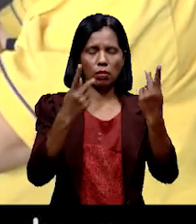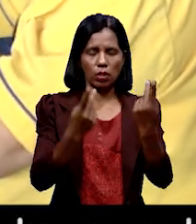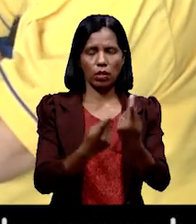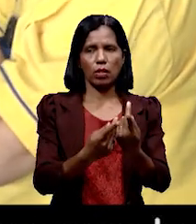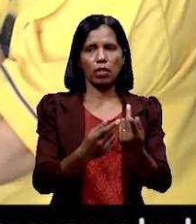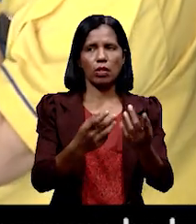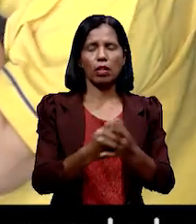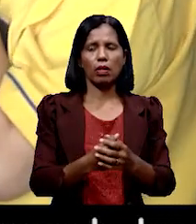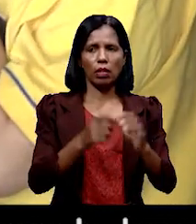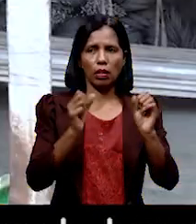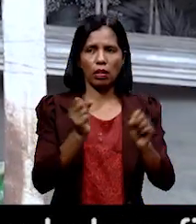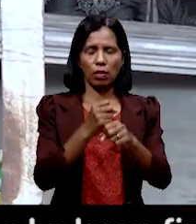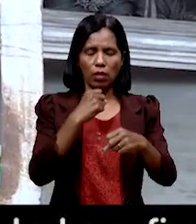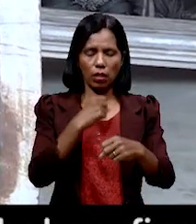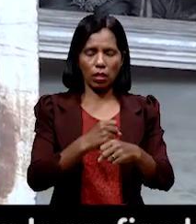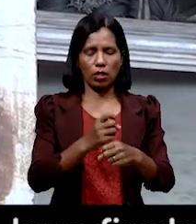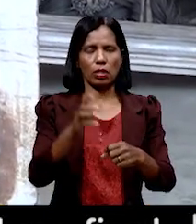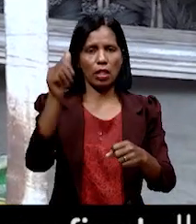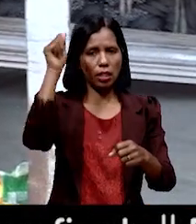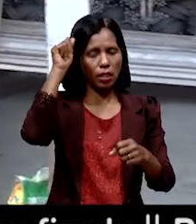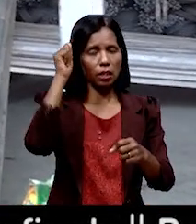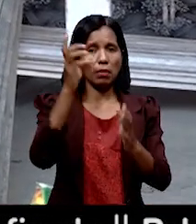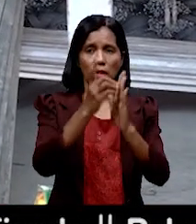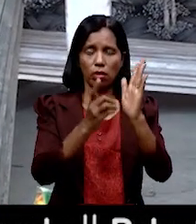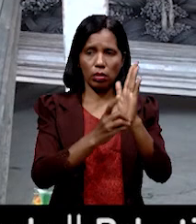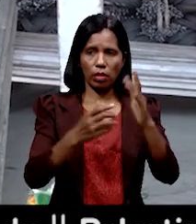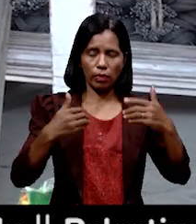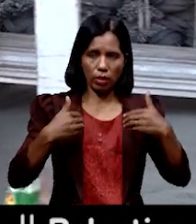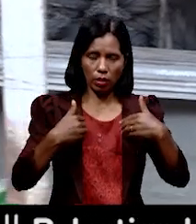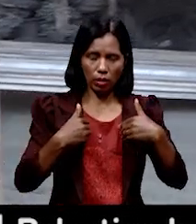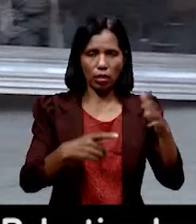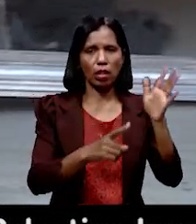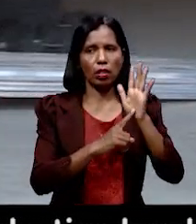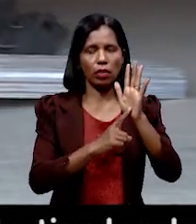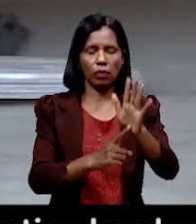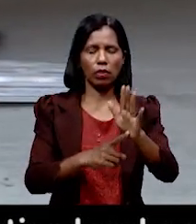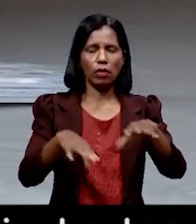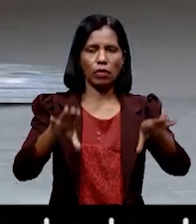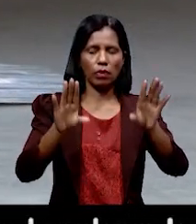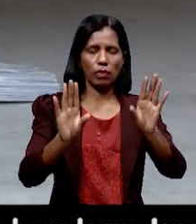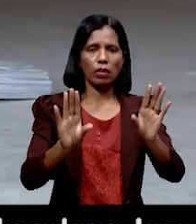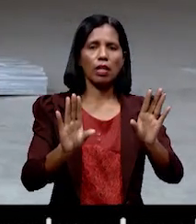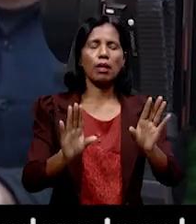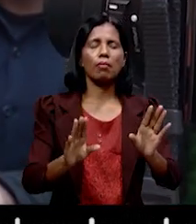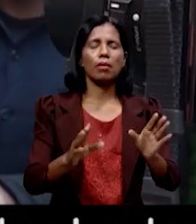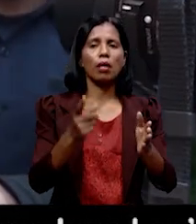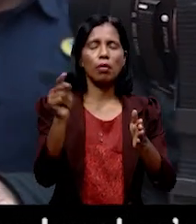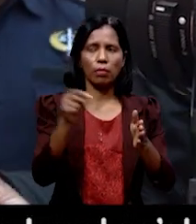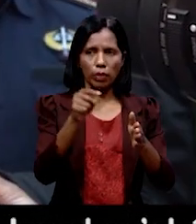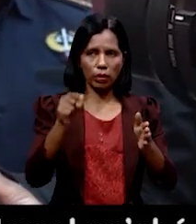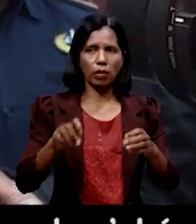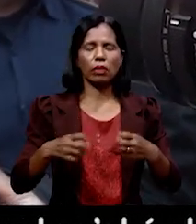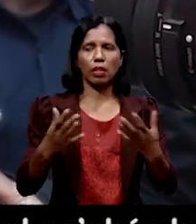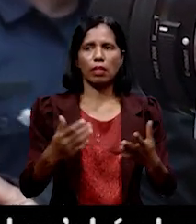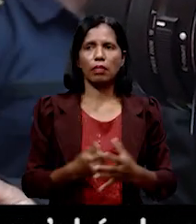distribuidor Sira, no Halo análise ba dados Nebe Iha, hafoin publica folin sae ba porcento hira. Mecanismo